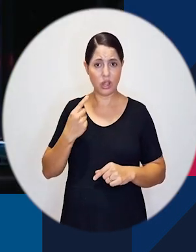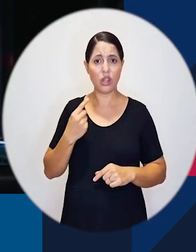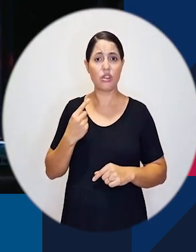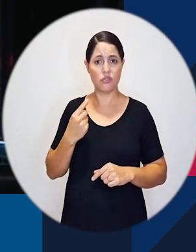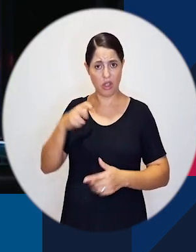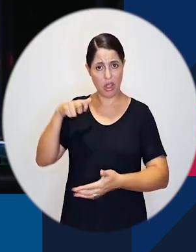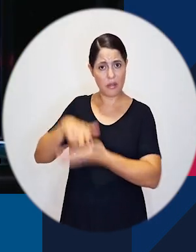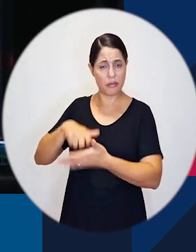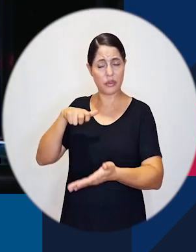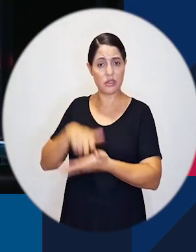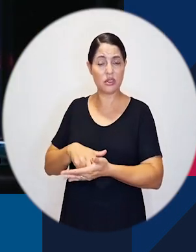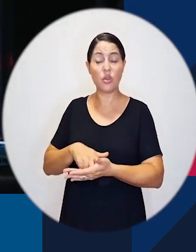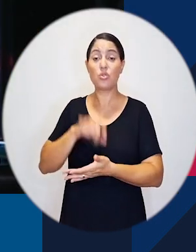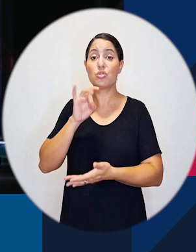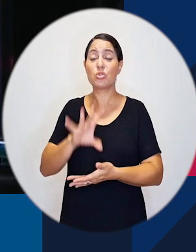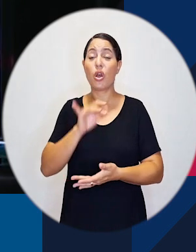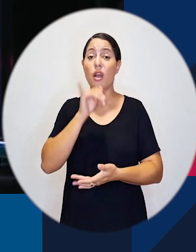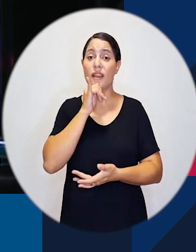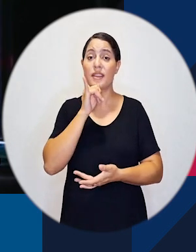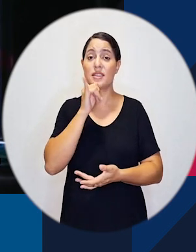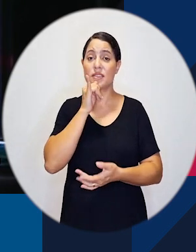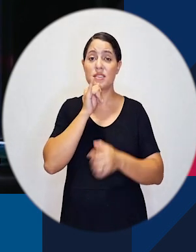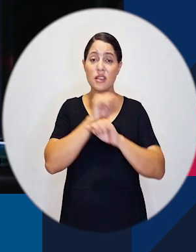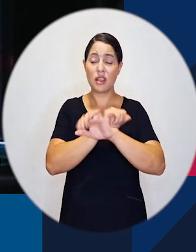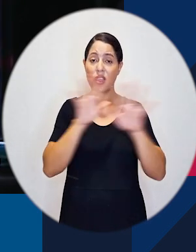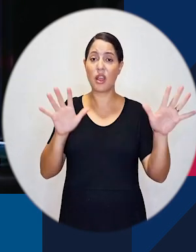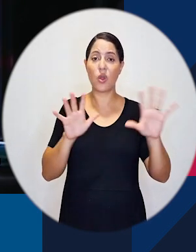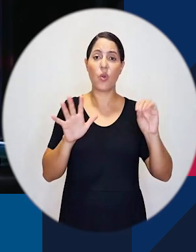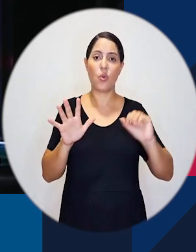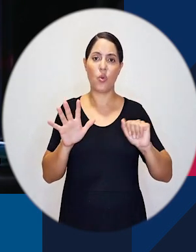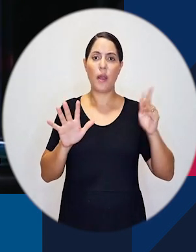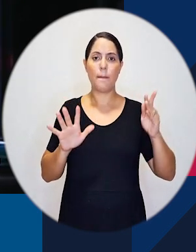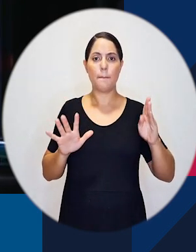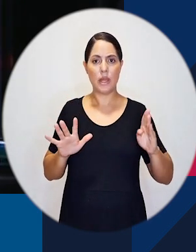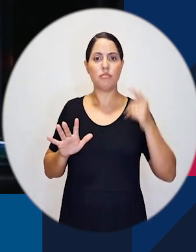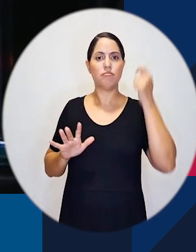tão somente, neste caso específico, no âmbito da Ordem dos